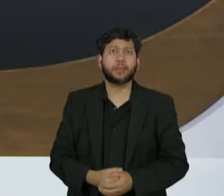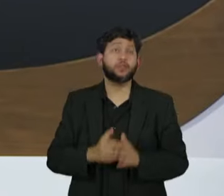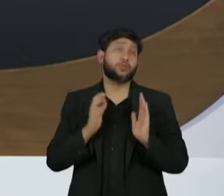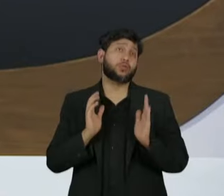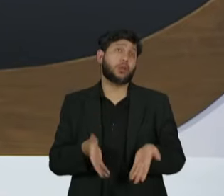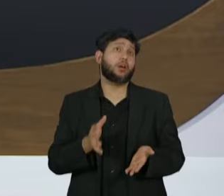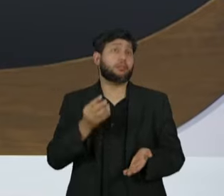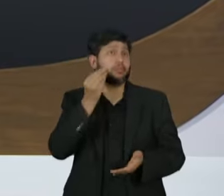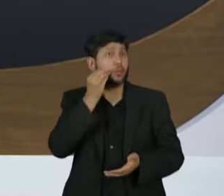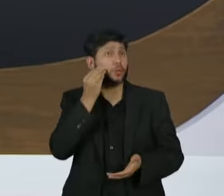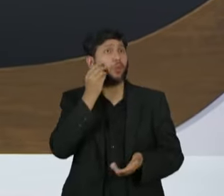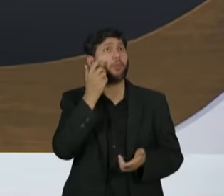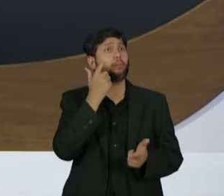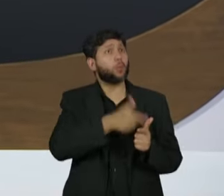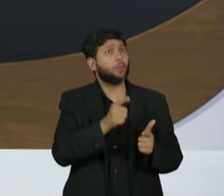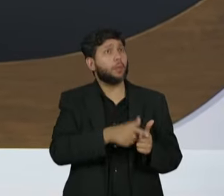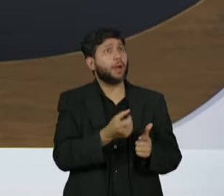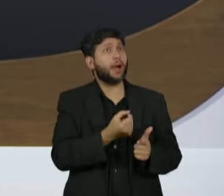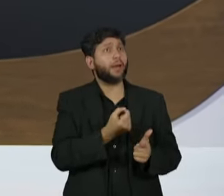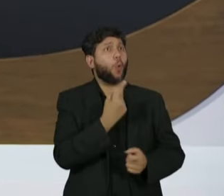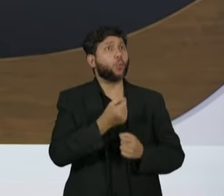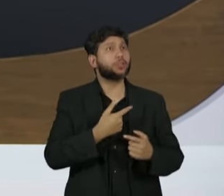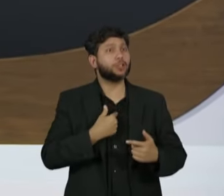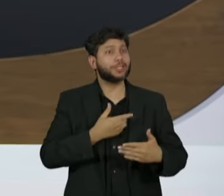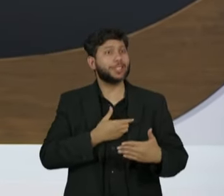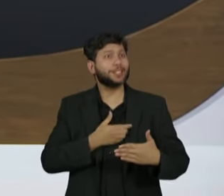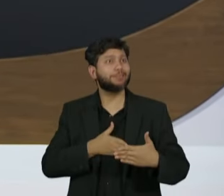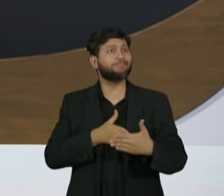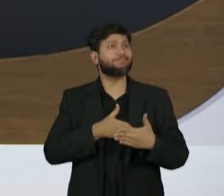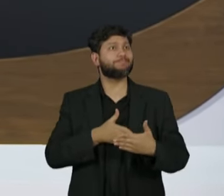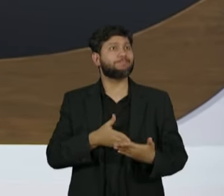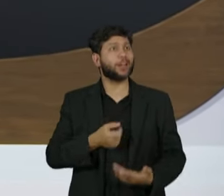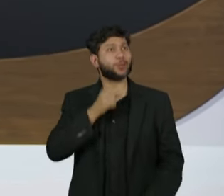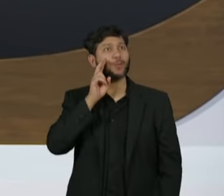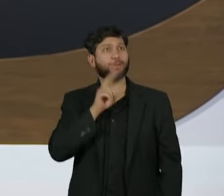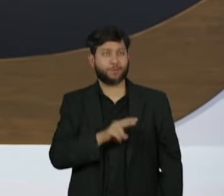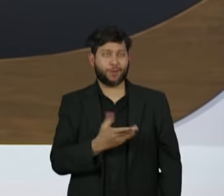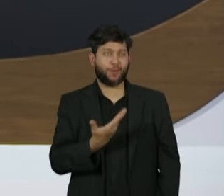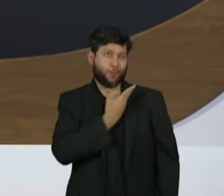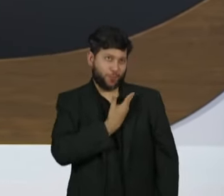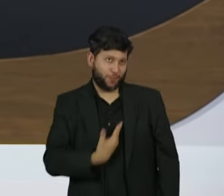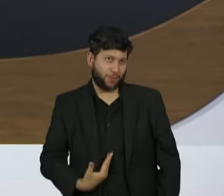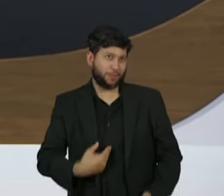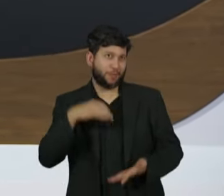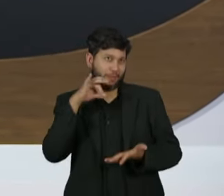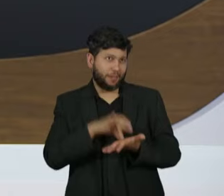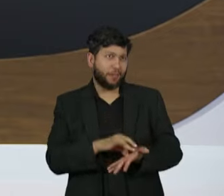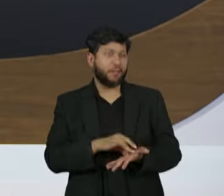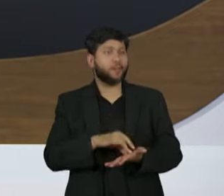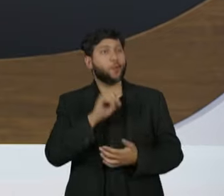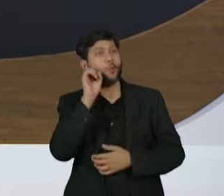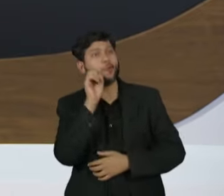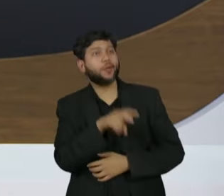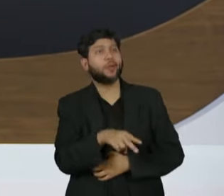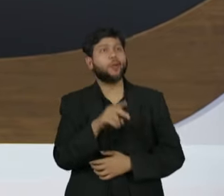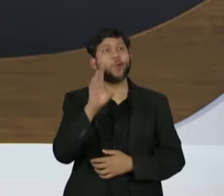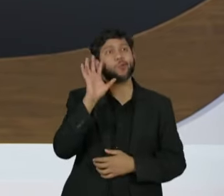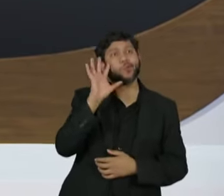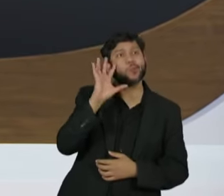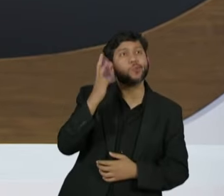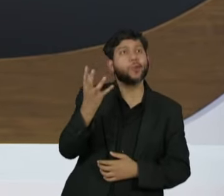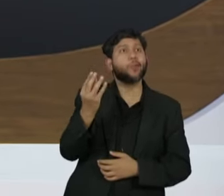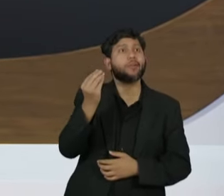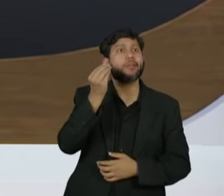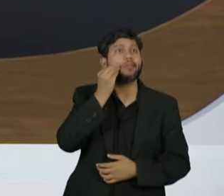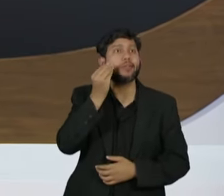a Encruzilhadas e a gente olha para a realidade do governo o que a gente vê são soluções que tentam trazer